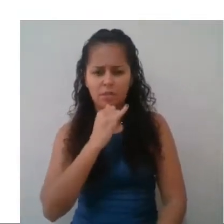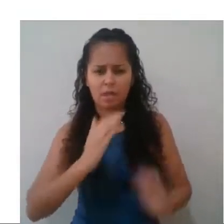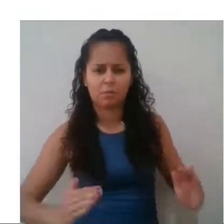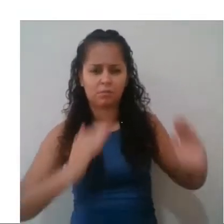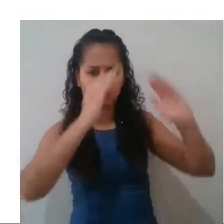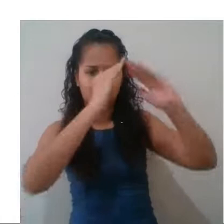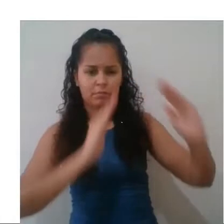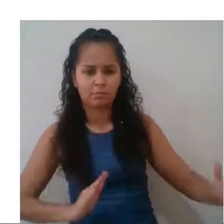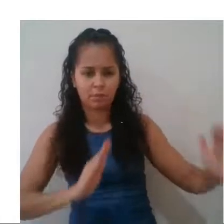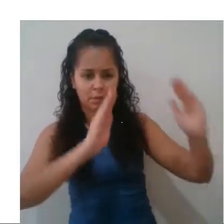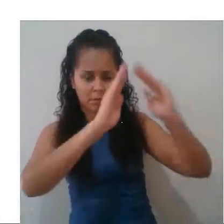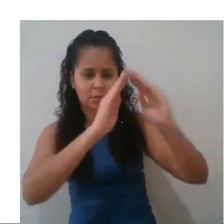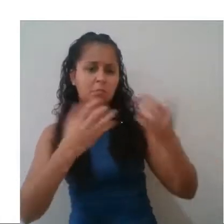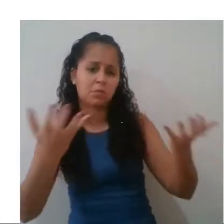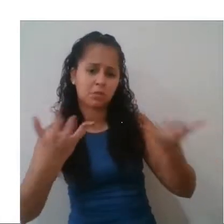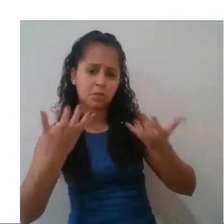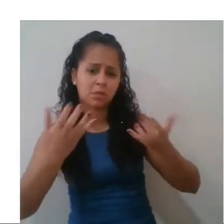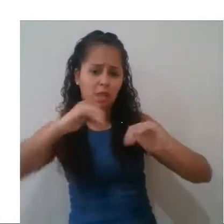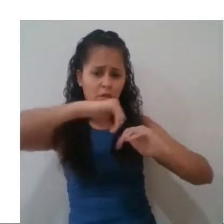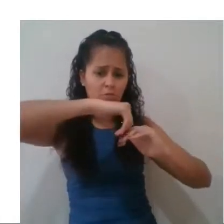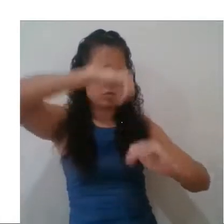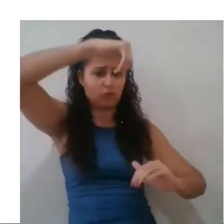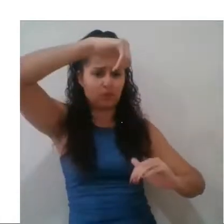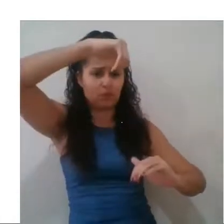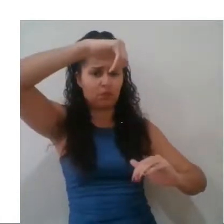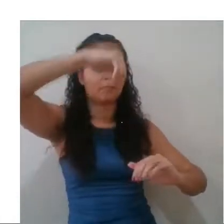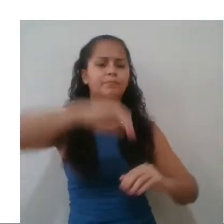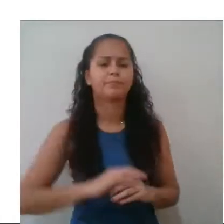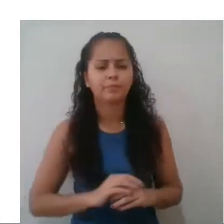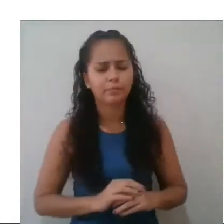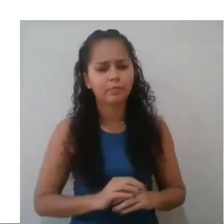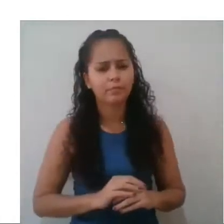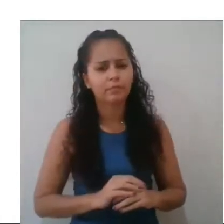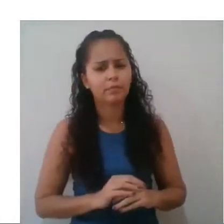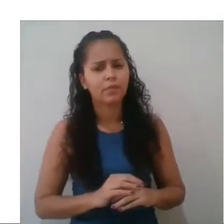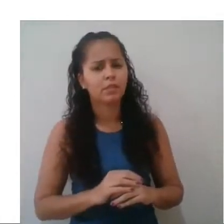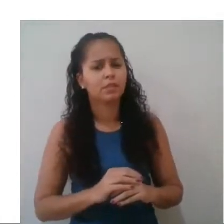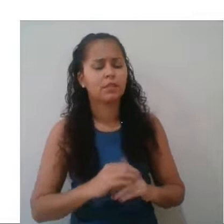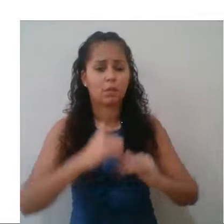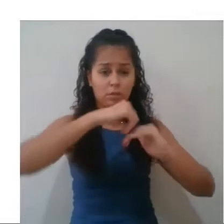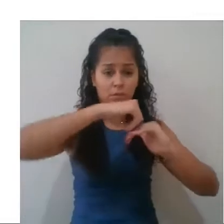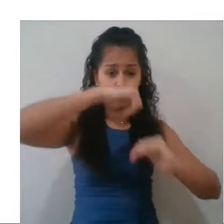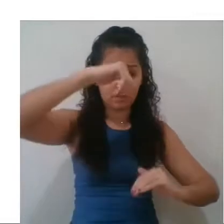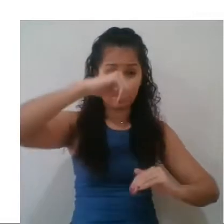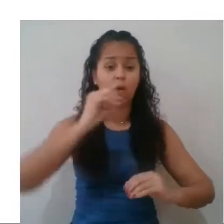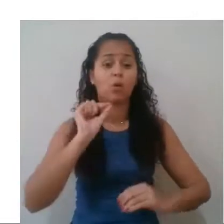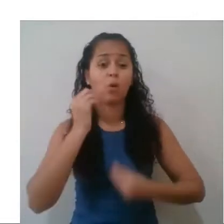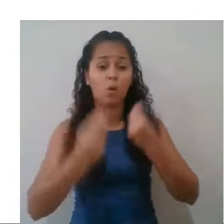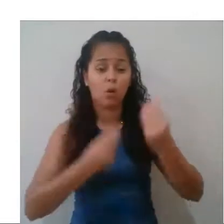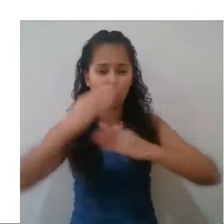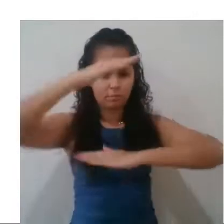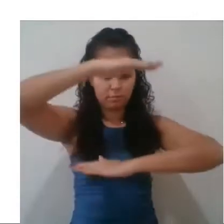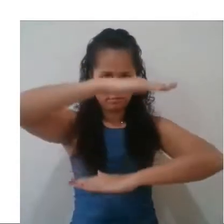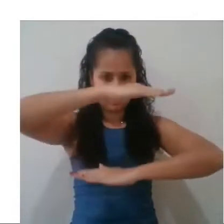uma pirâmide e desejo cortar uma região dessa pirâmide, de forma que esse corte seja paralelo